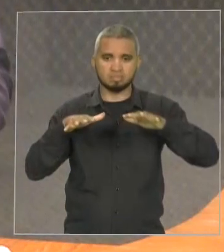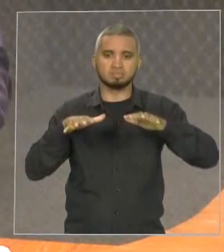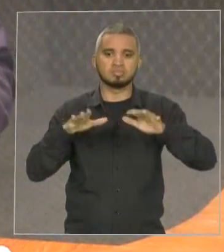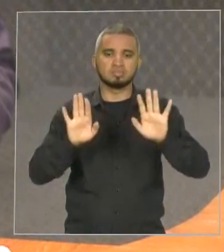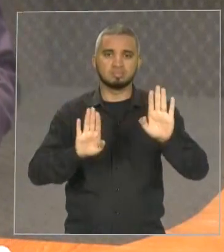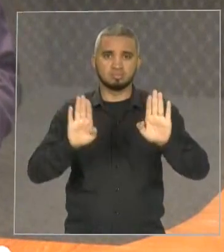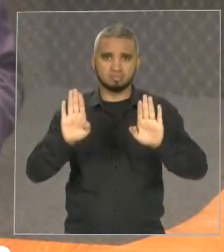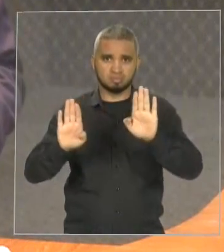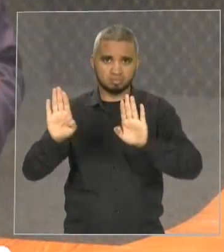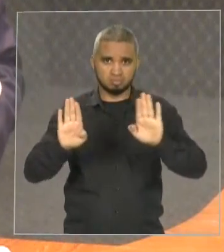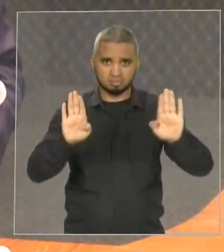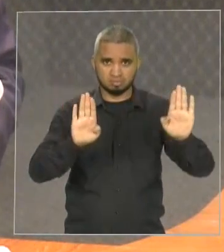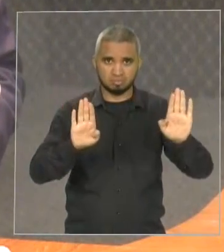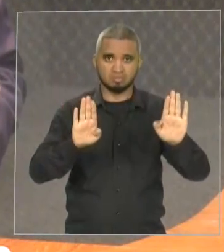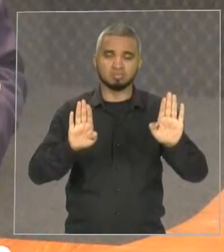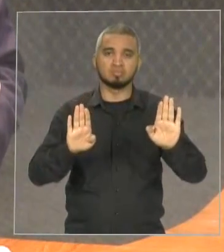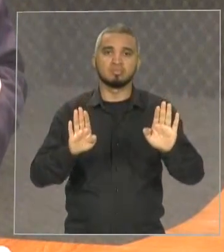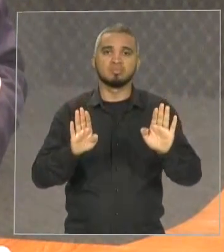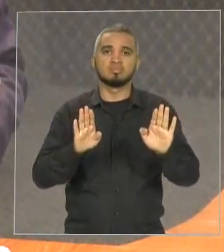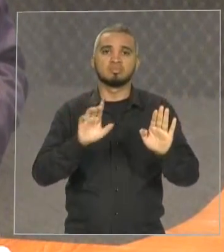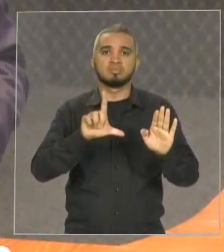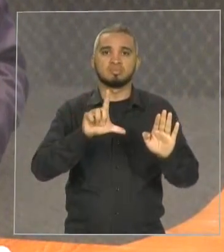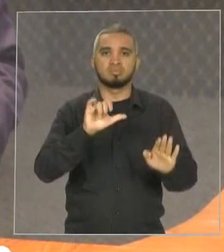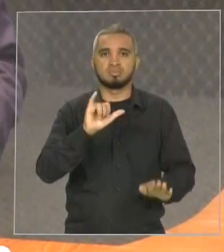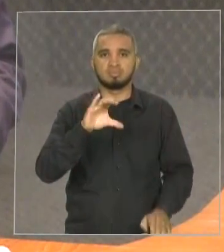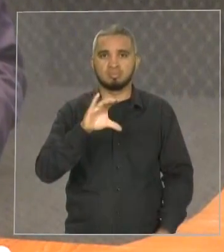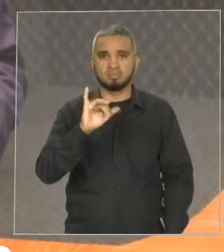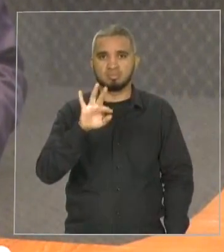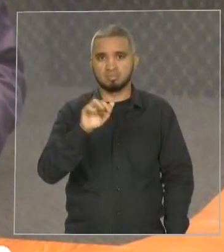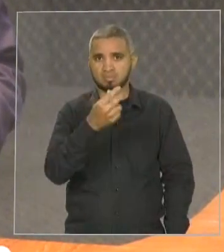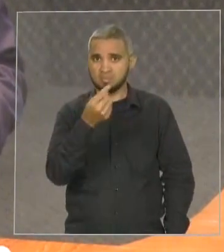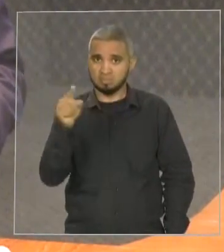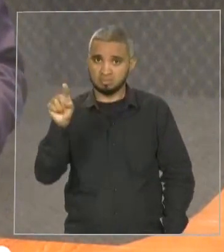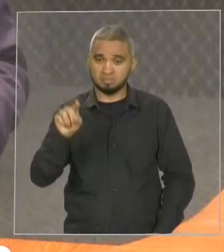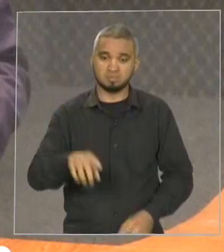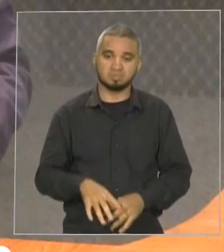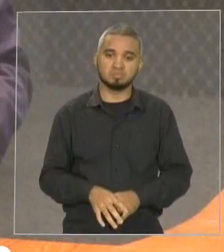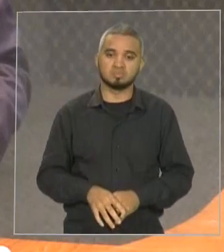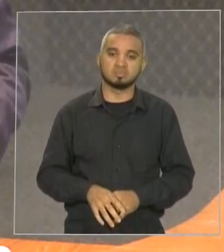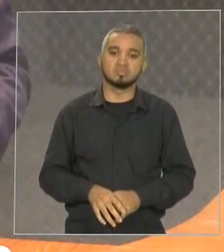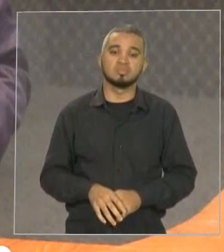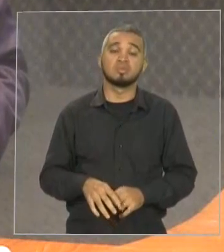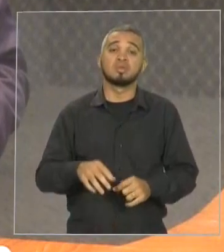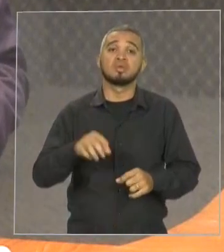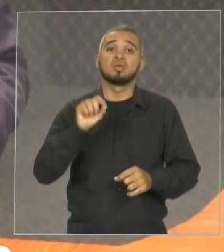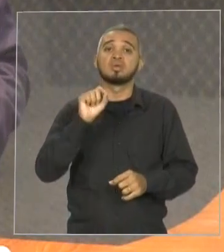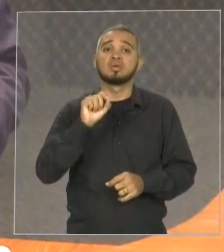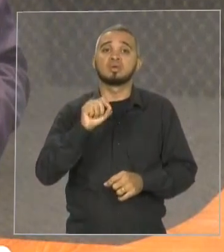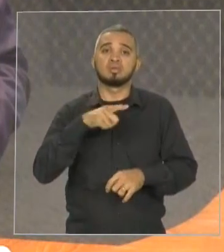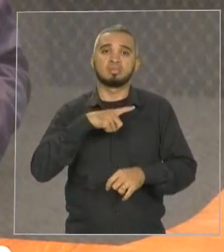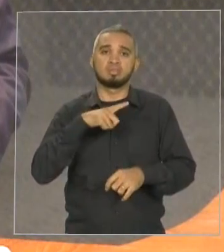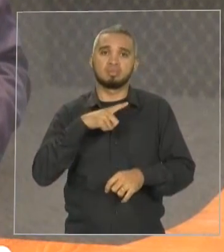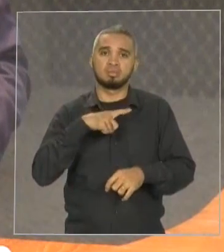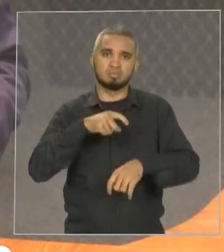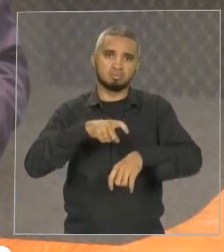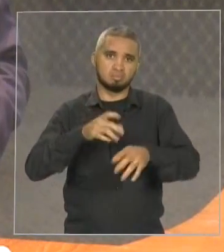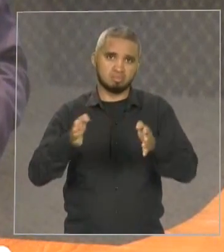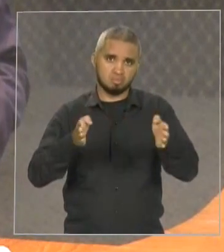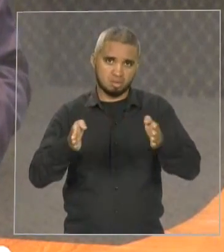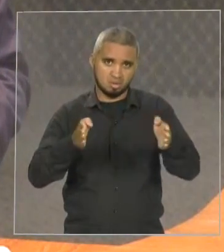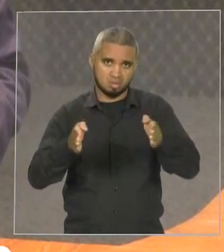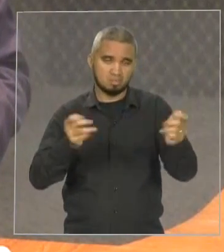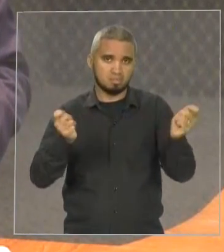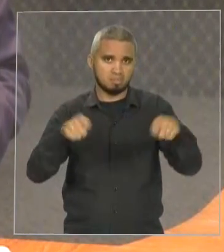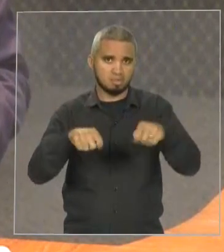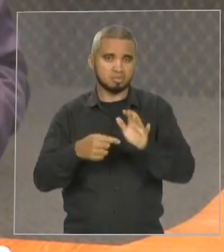propostas de licitação. Ele pede também a citação da autoridade representada para que, no prazo legal, apresente defesa